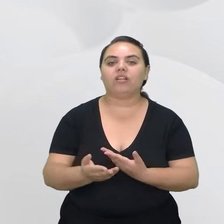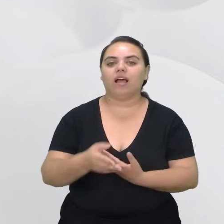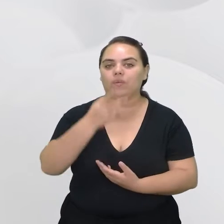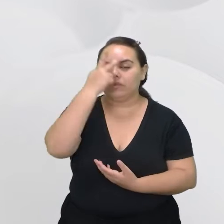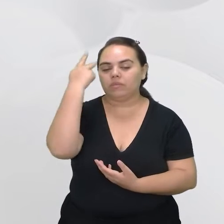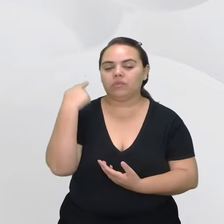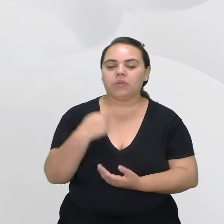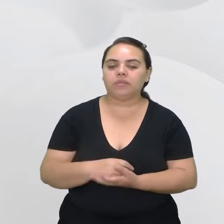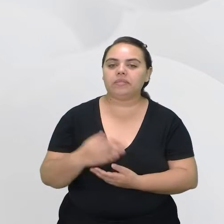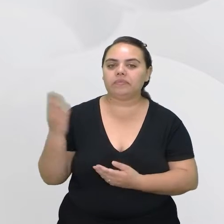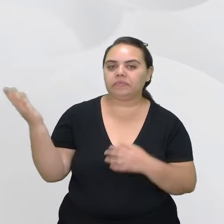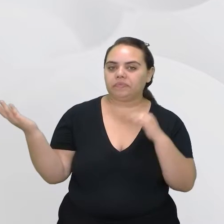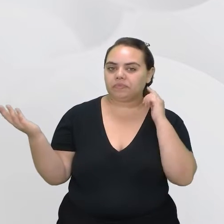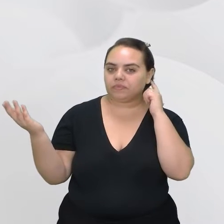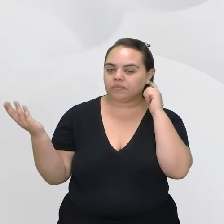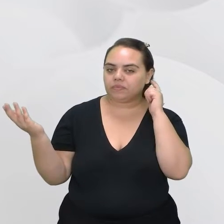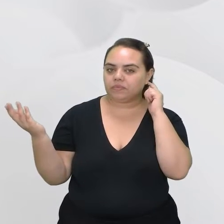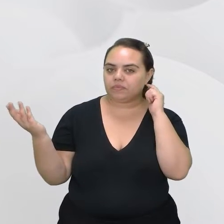espectadores.